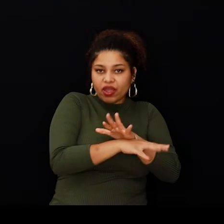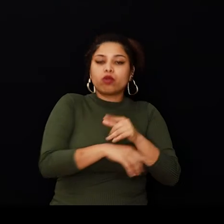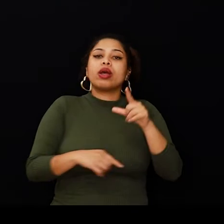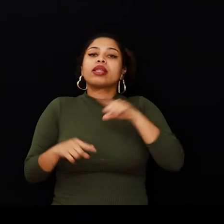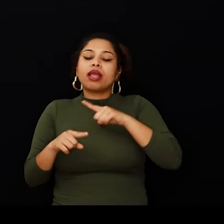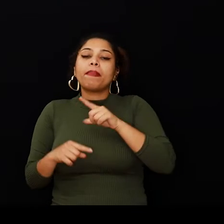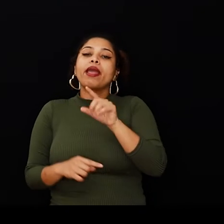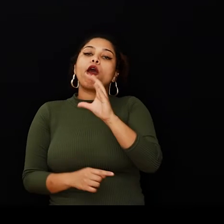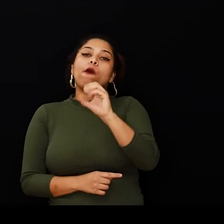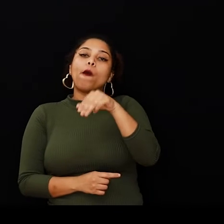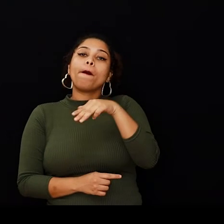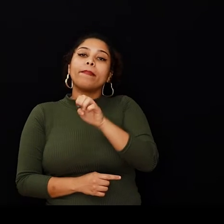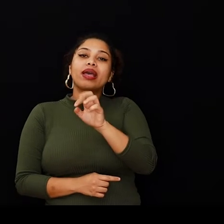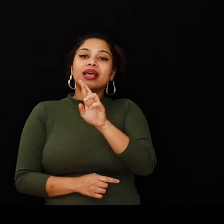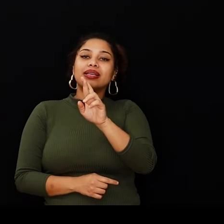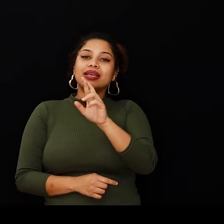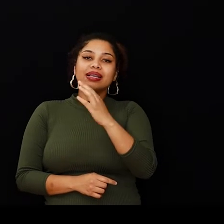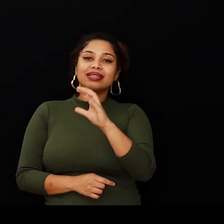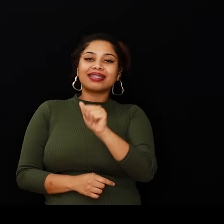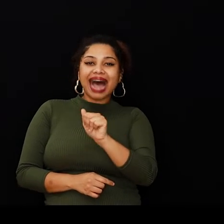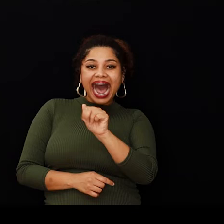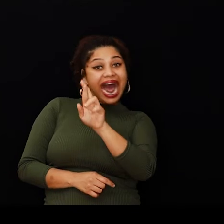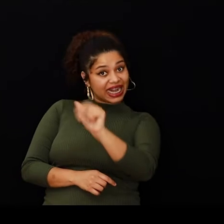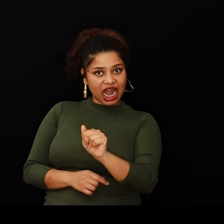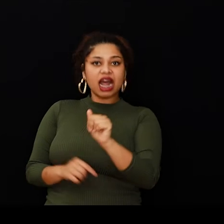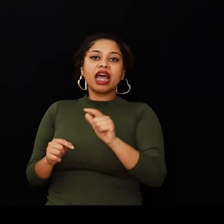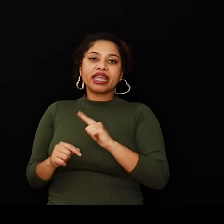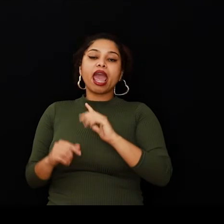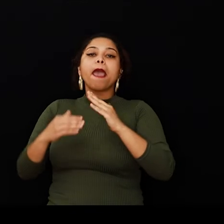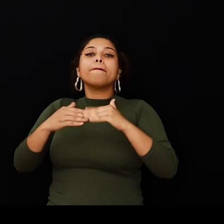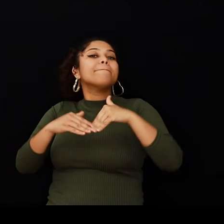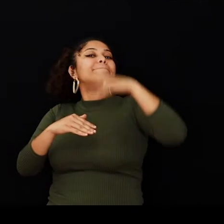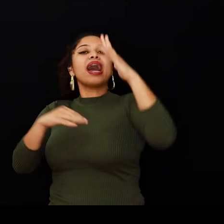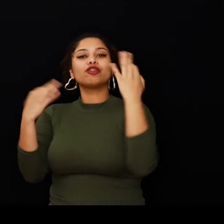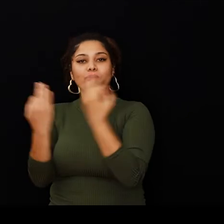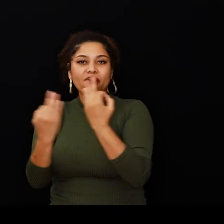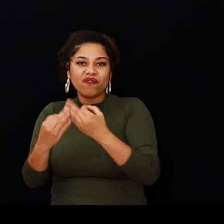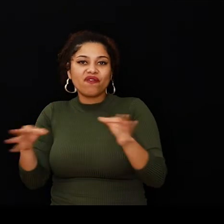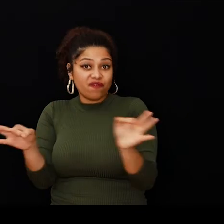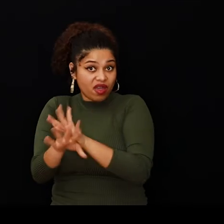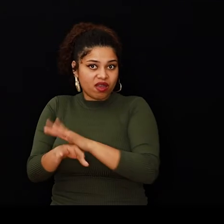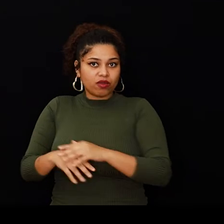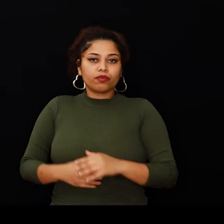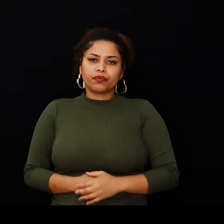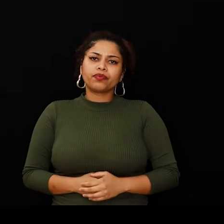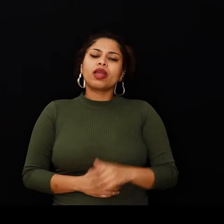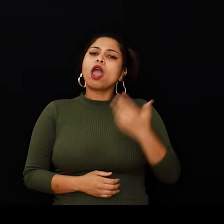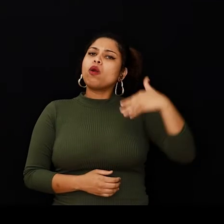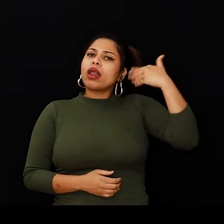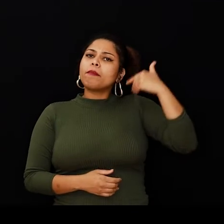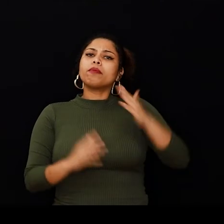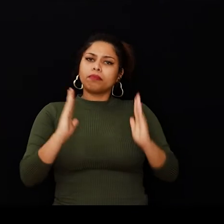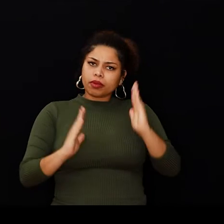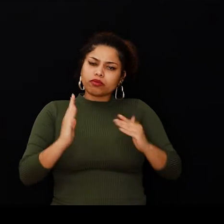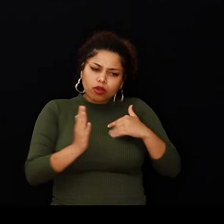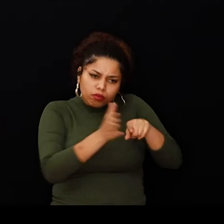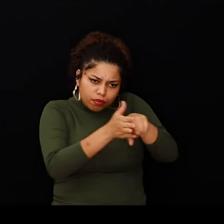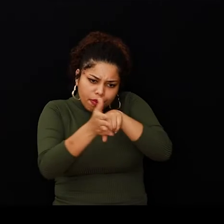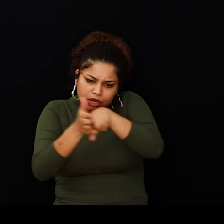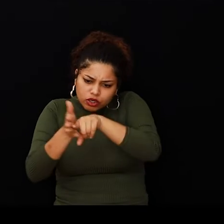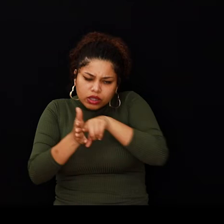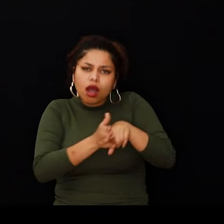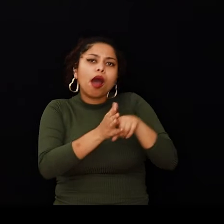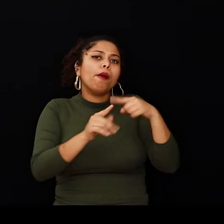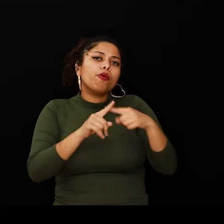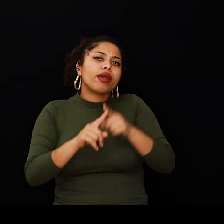pouco das questões do ritmo e da pontuação, que também é algo que o Machado rasura muito